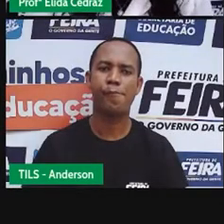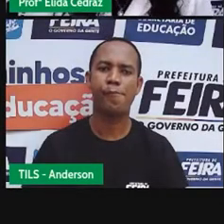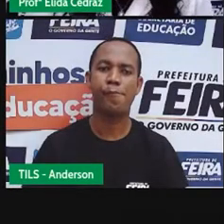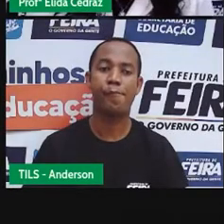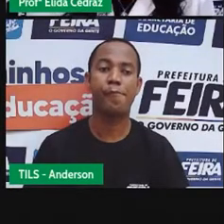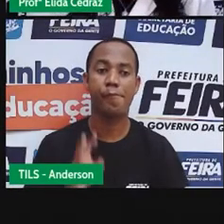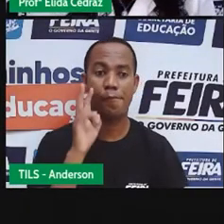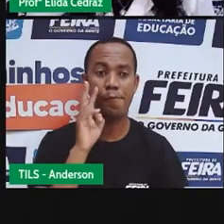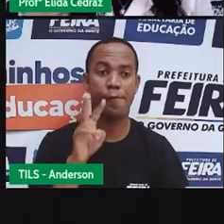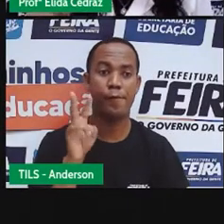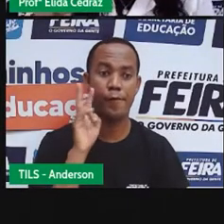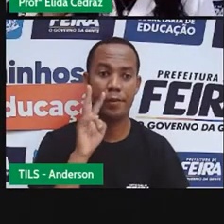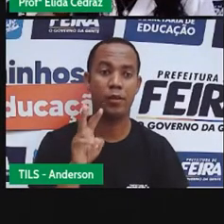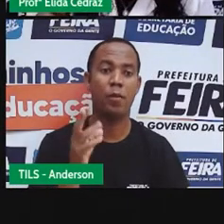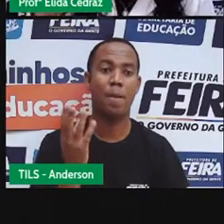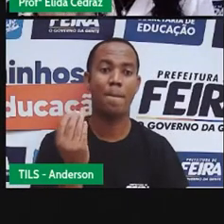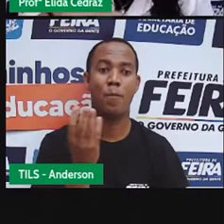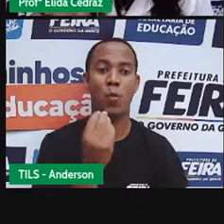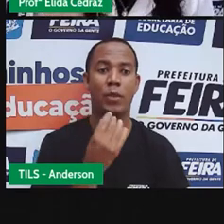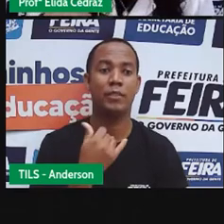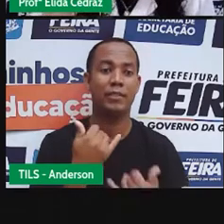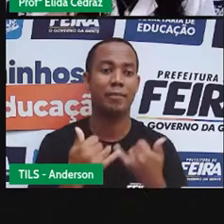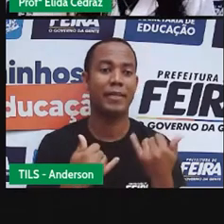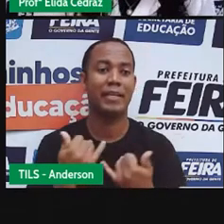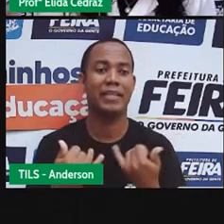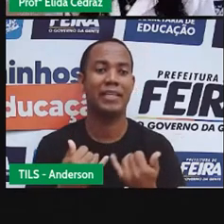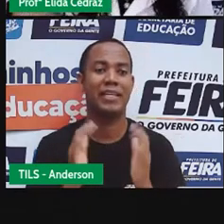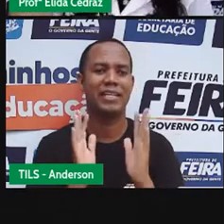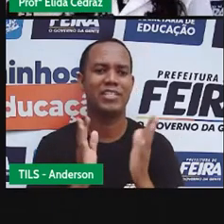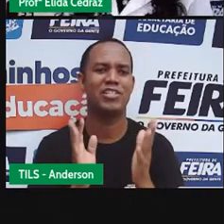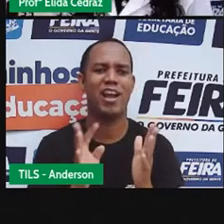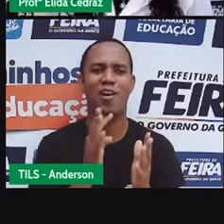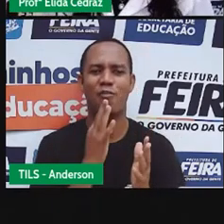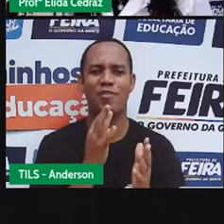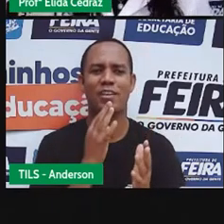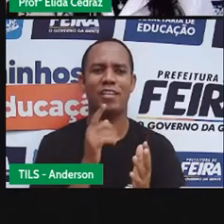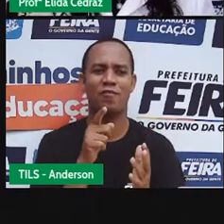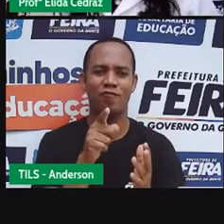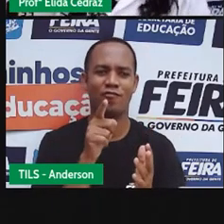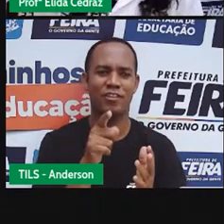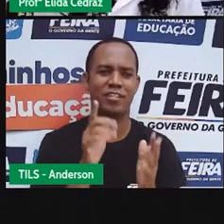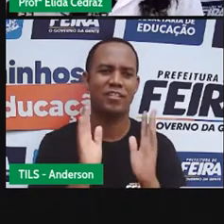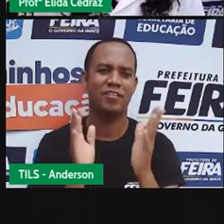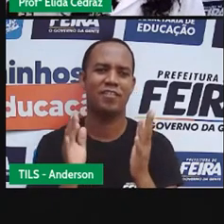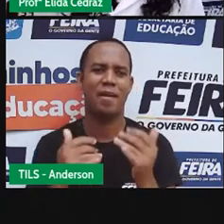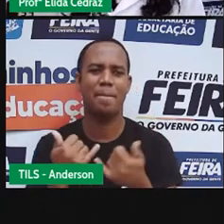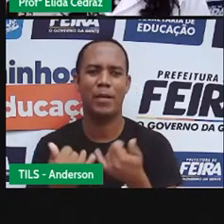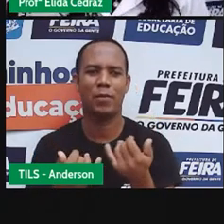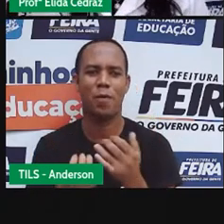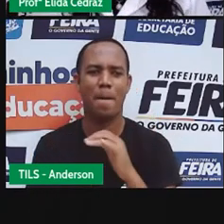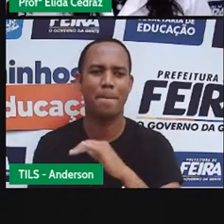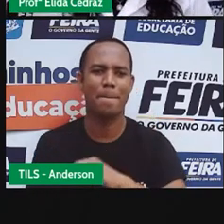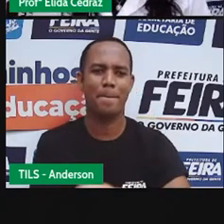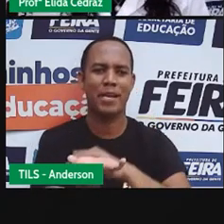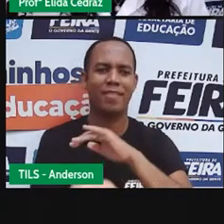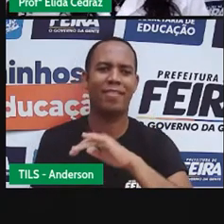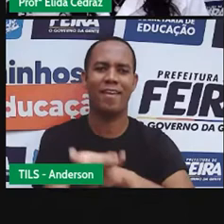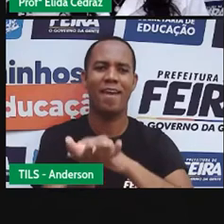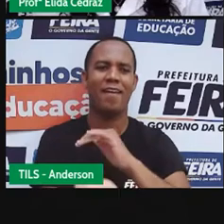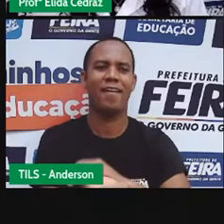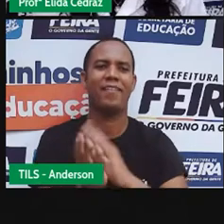Viu, Maria? Muitas dessas brincadeiras vocês já brincaram, porque eu já brinquei. Quem nunca brincou de peteca? Eu